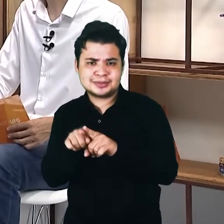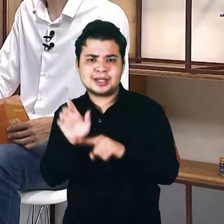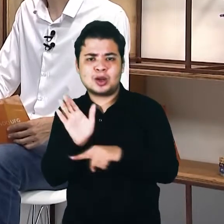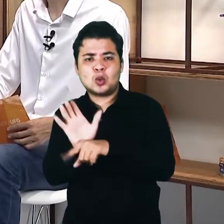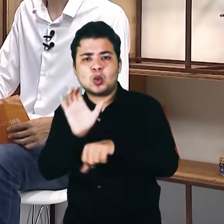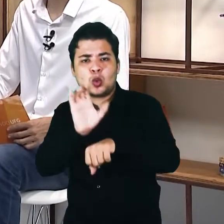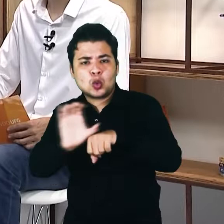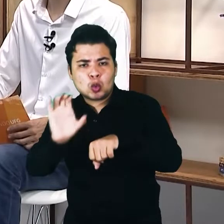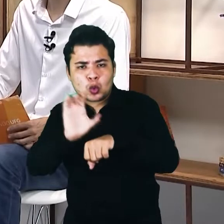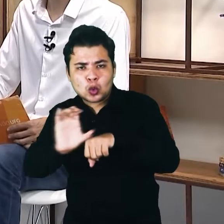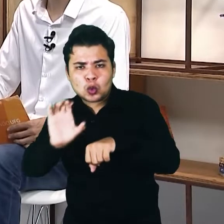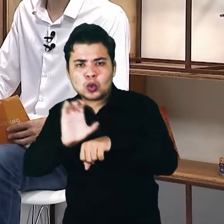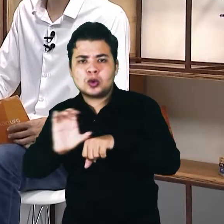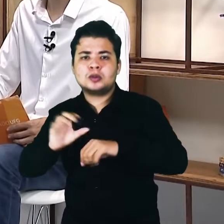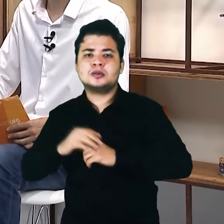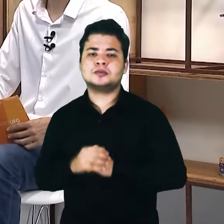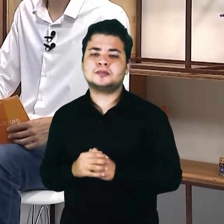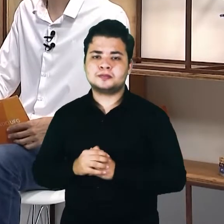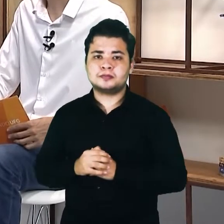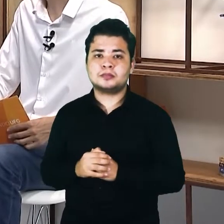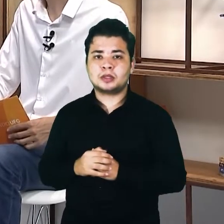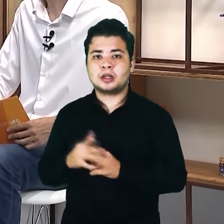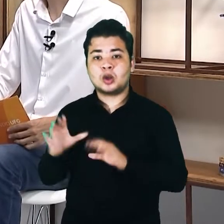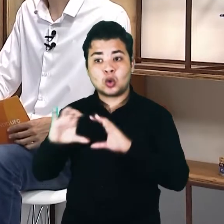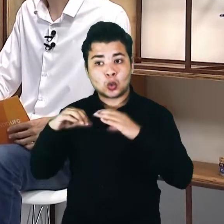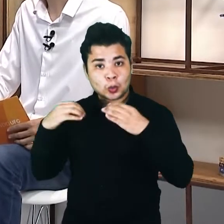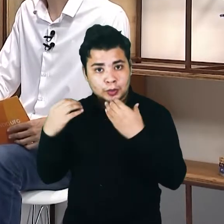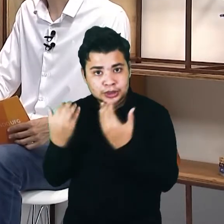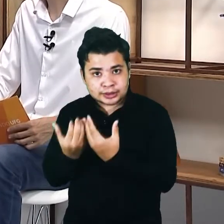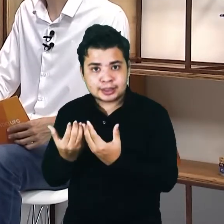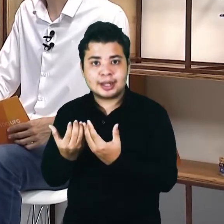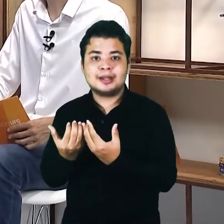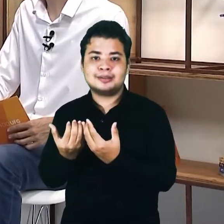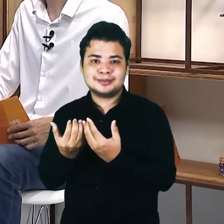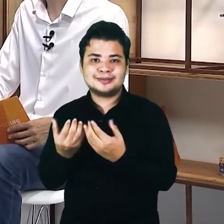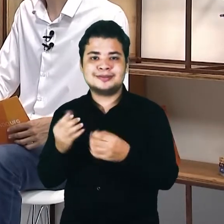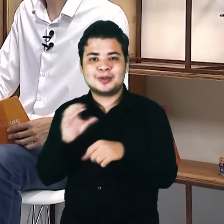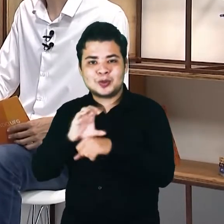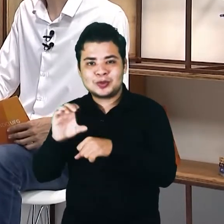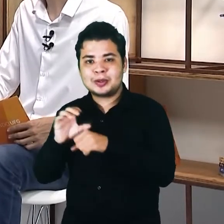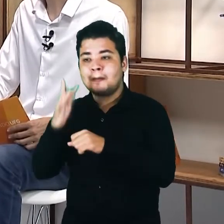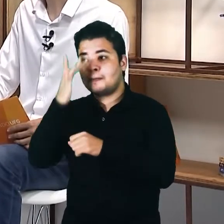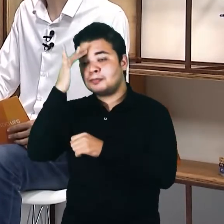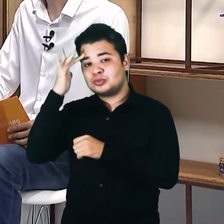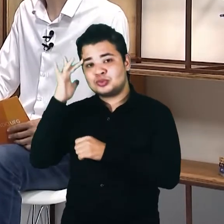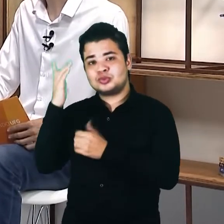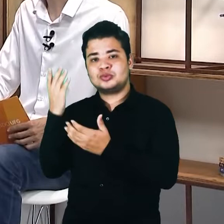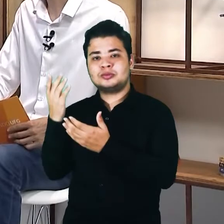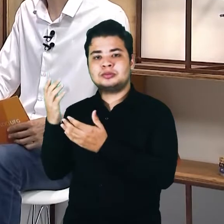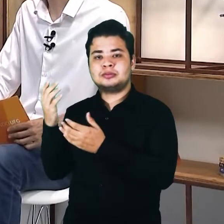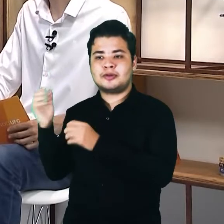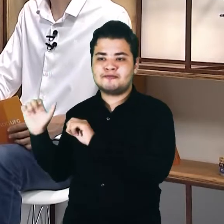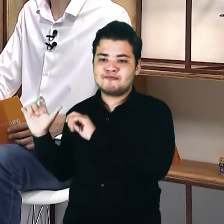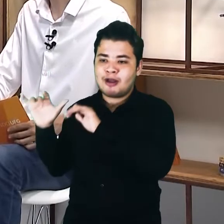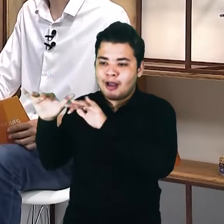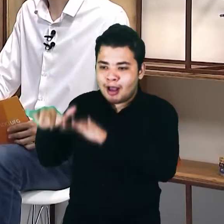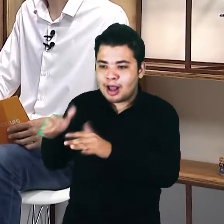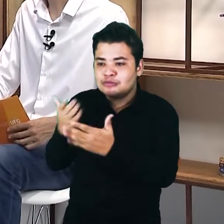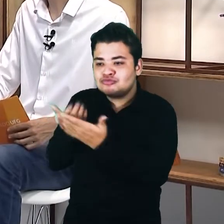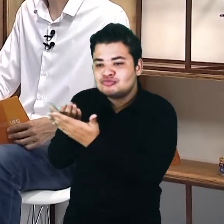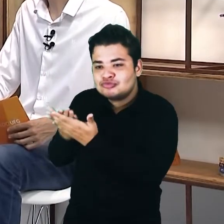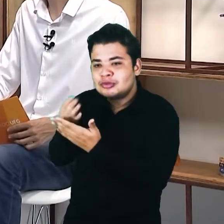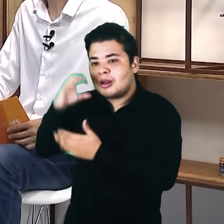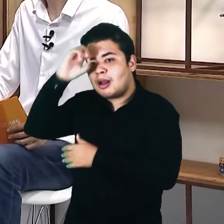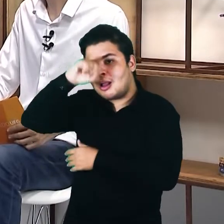né? Até atender a comunidade, como o nosso herbário faz, né? A cidade veio, a UFG, né?